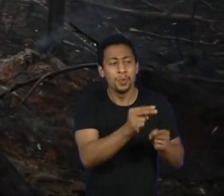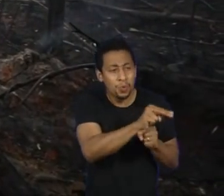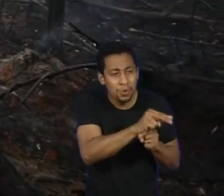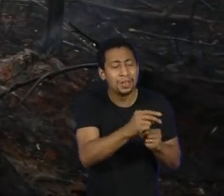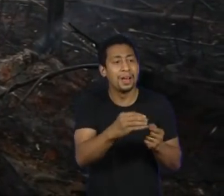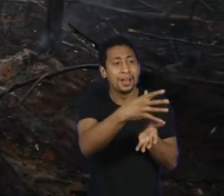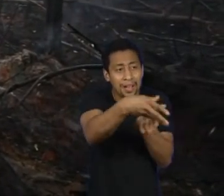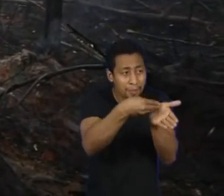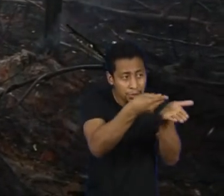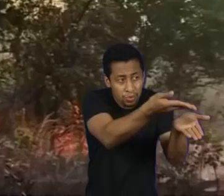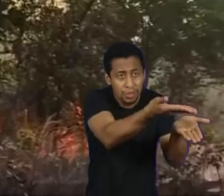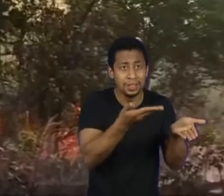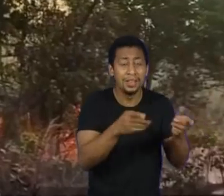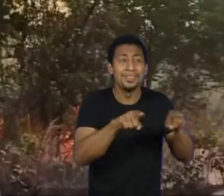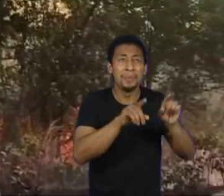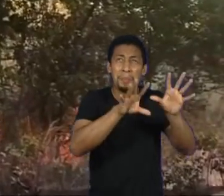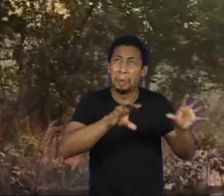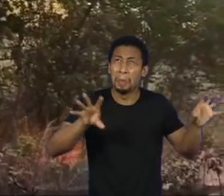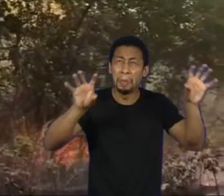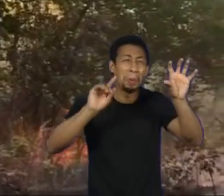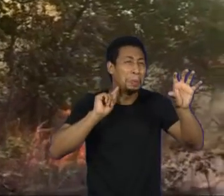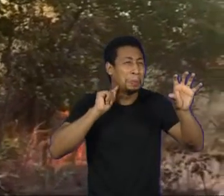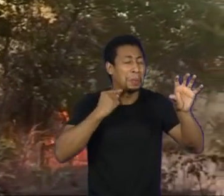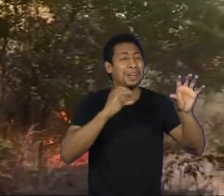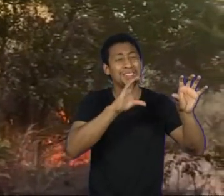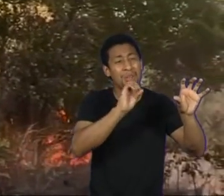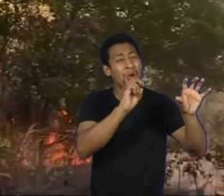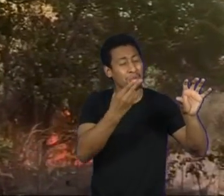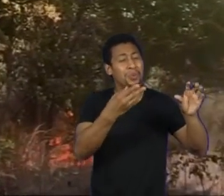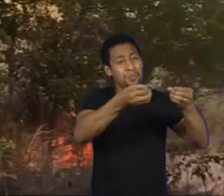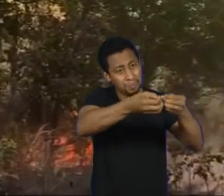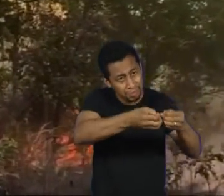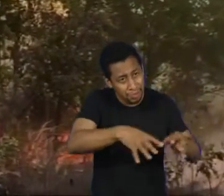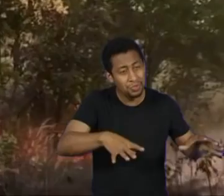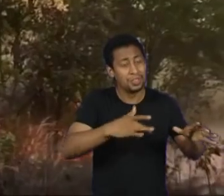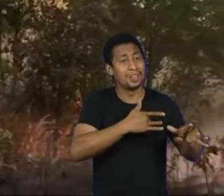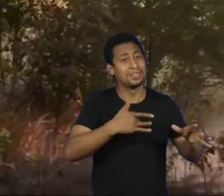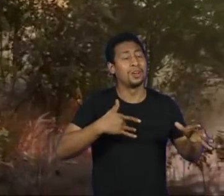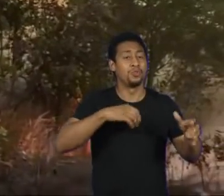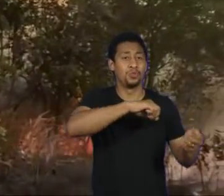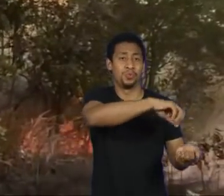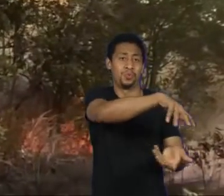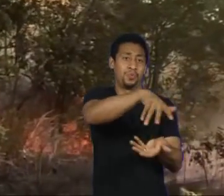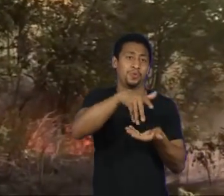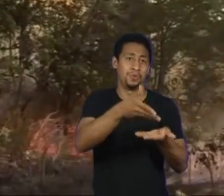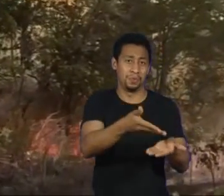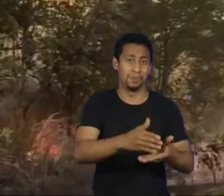o aumento de emissões de CO2, o que prejudica a saúde mundial.